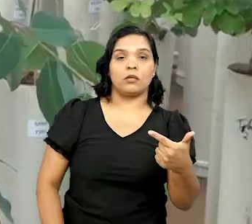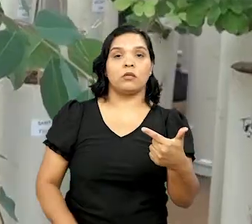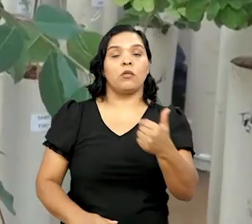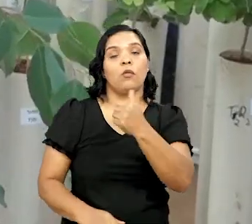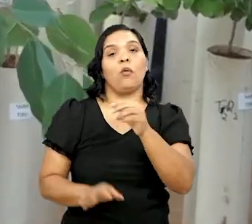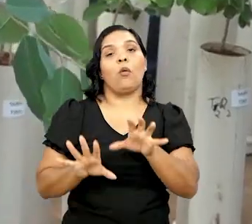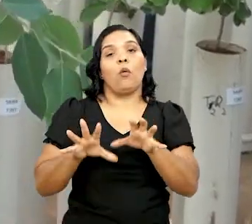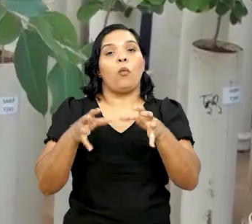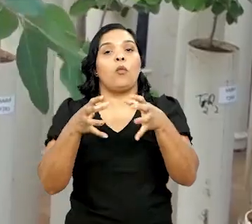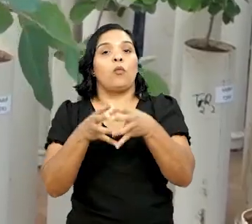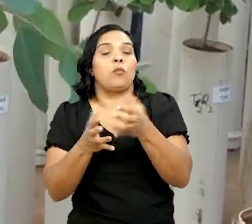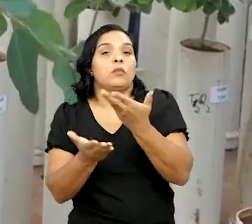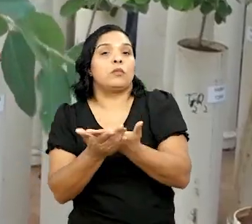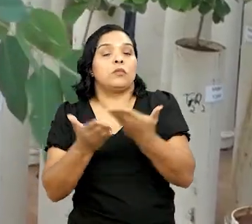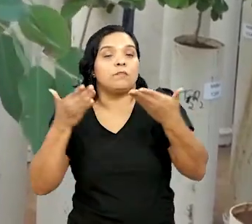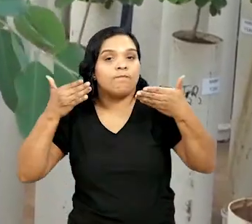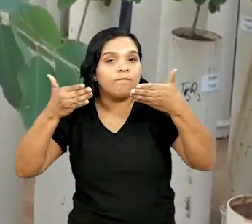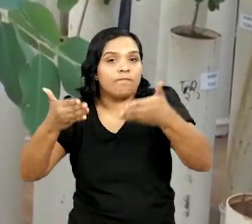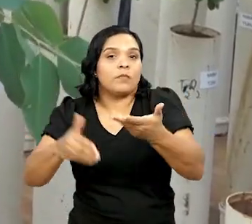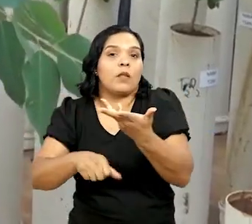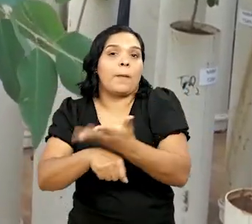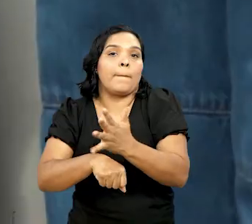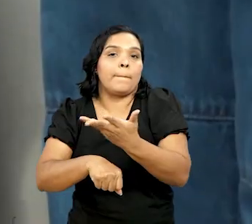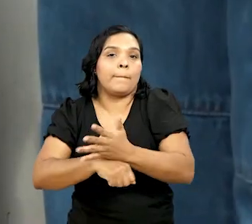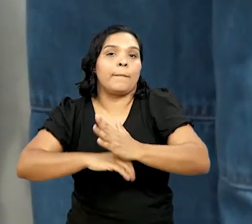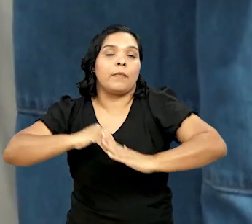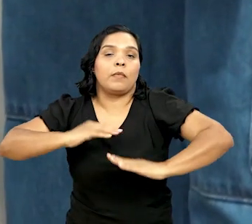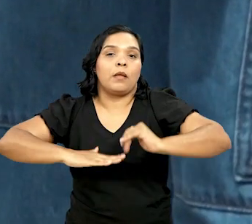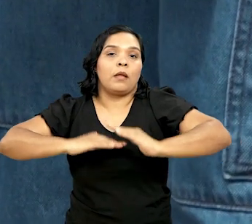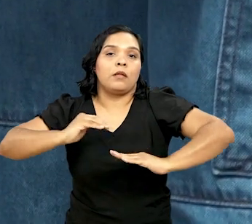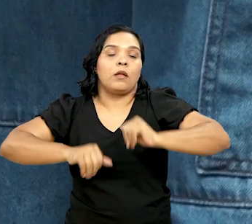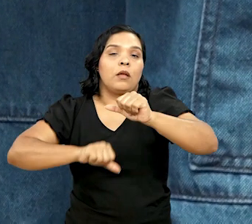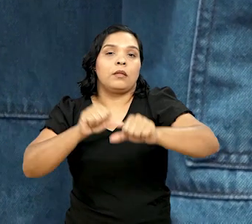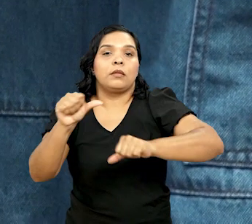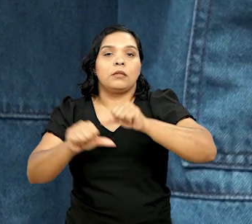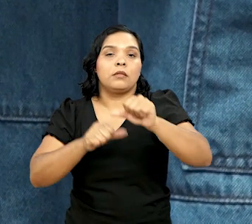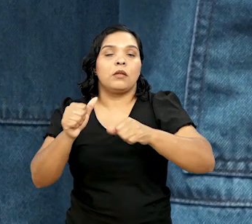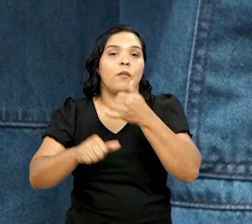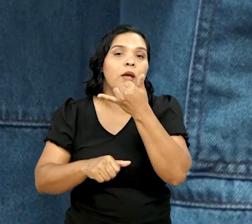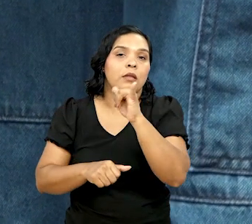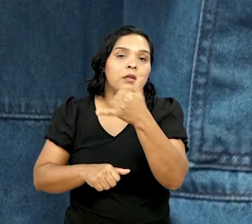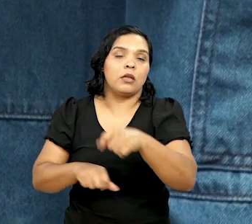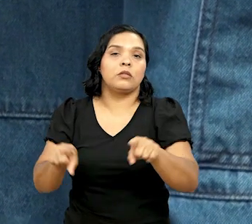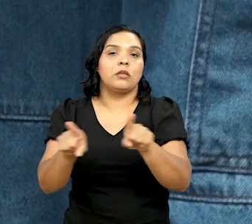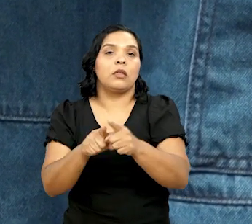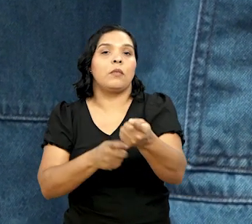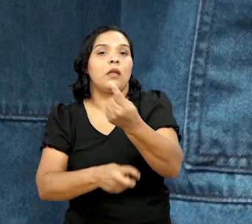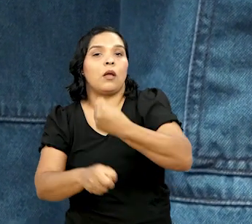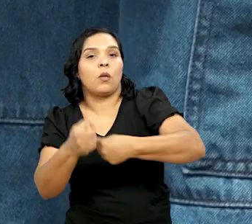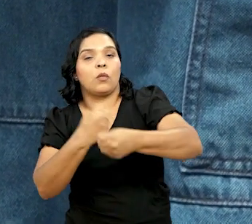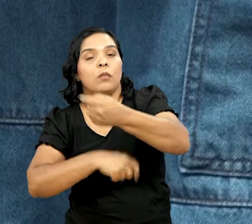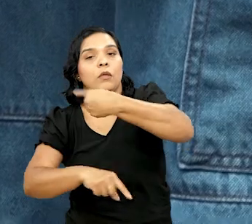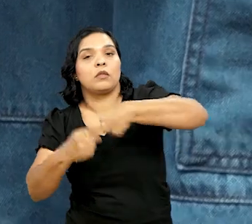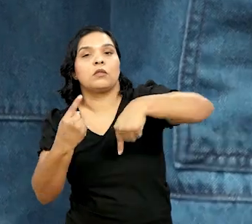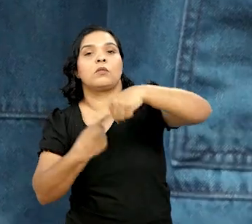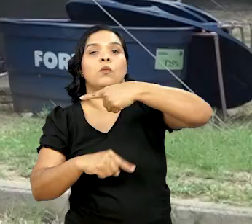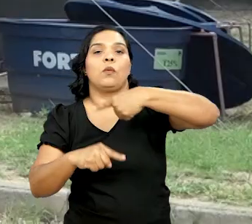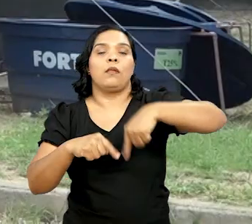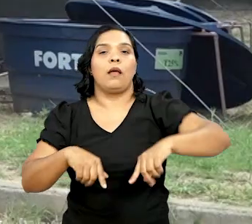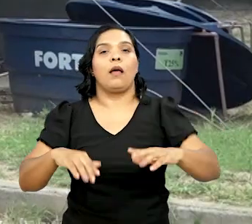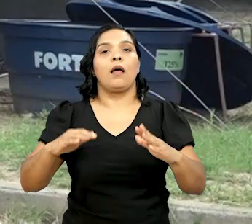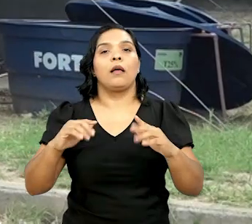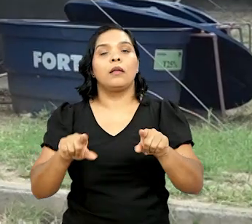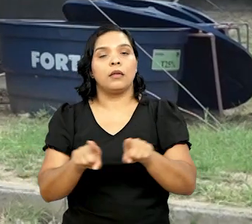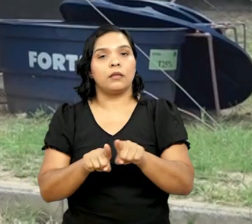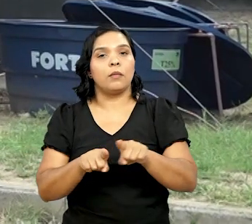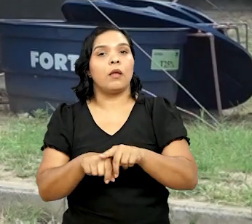O grupo se dedica a estudos e aplicações práticas em áreas como transição energética e economia circular.